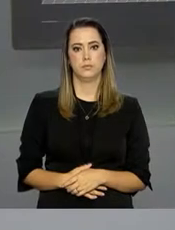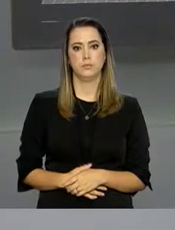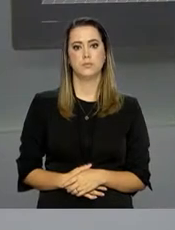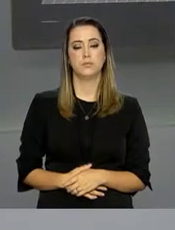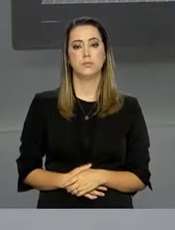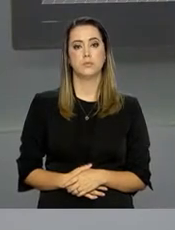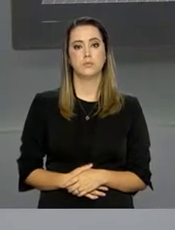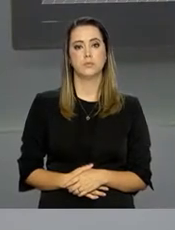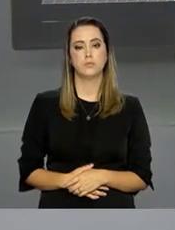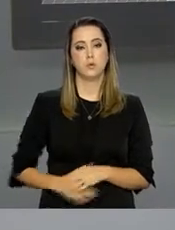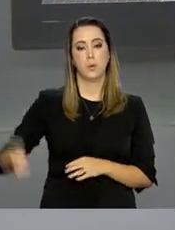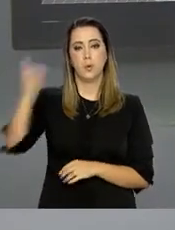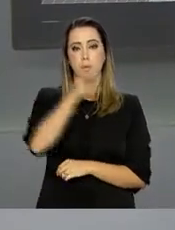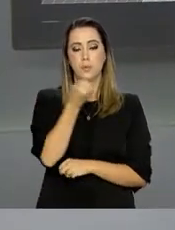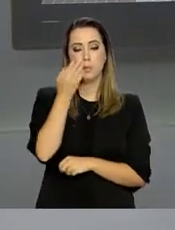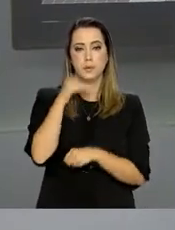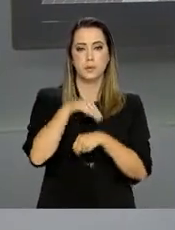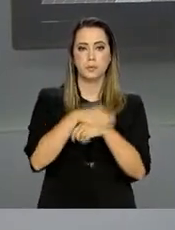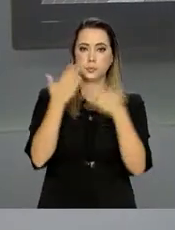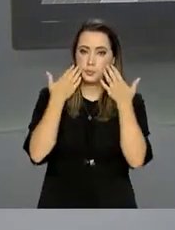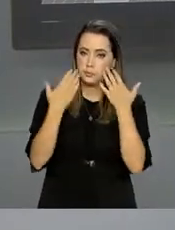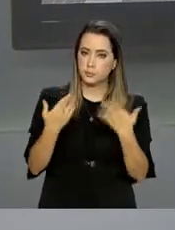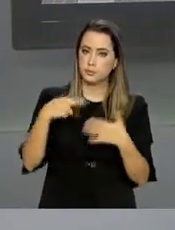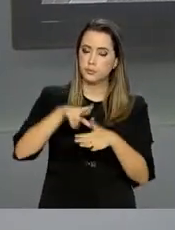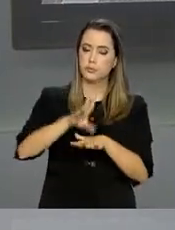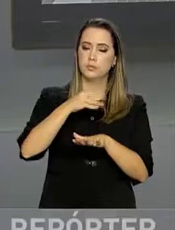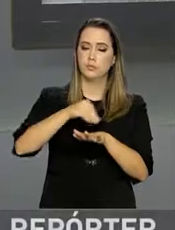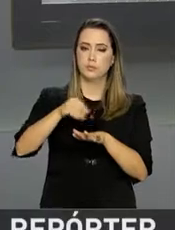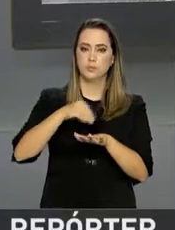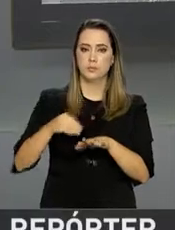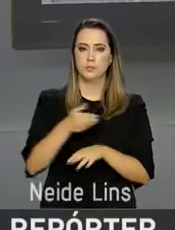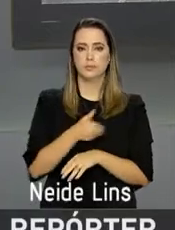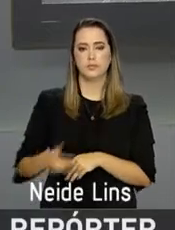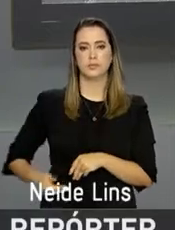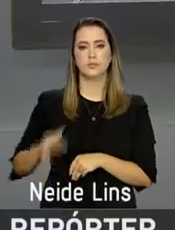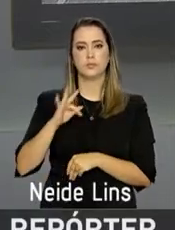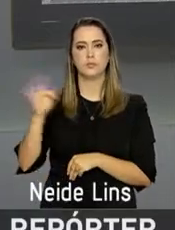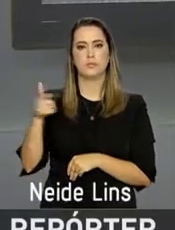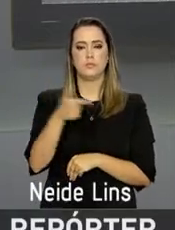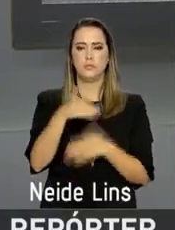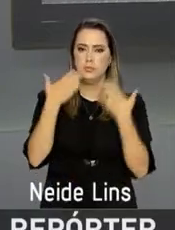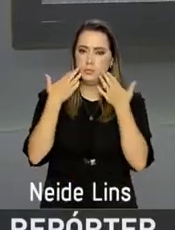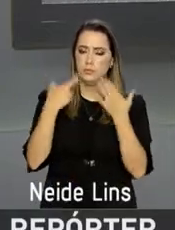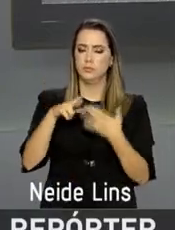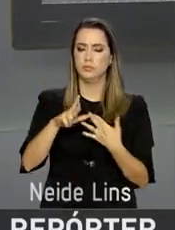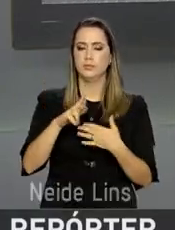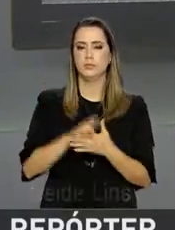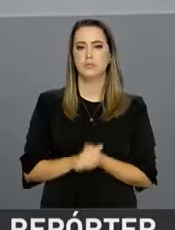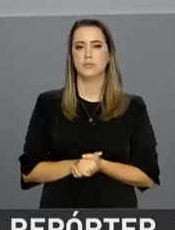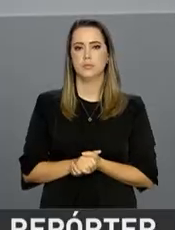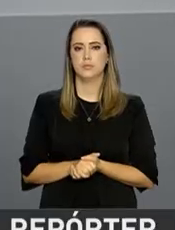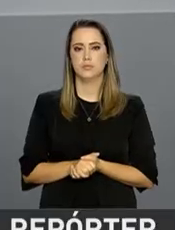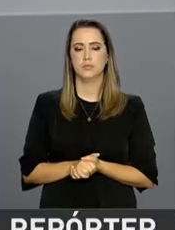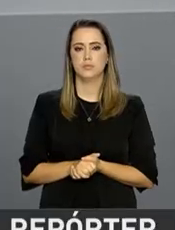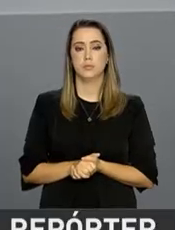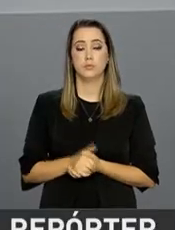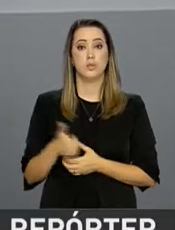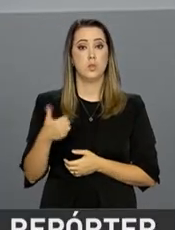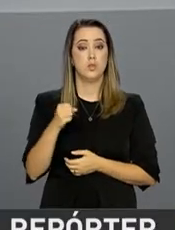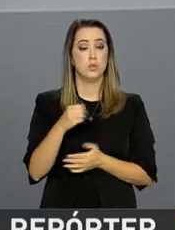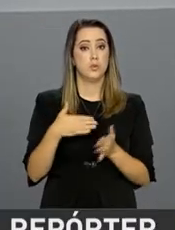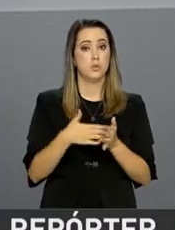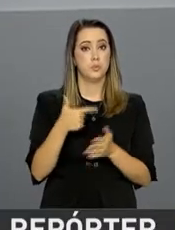olá boa noite acompanhe agora as notícias do governo federal e mais uma edição do repórter nbr de